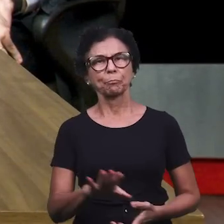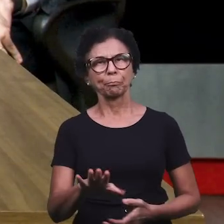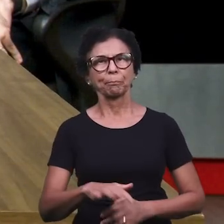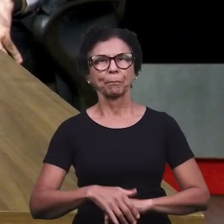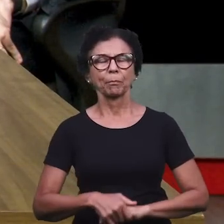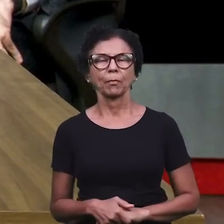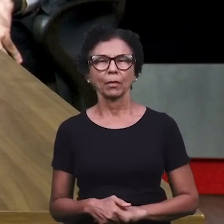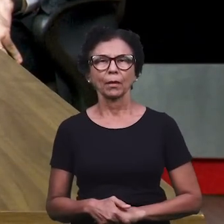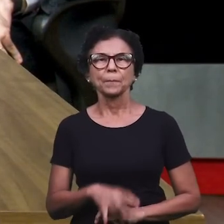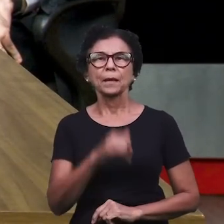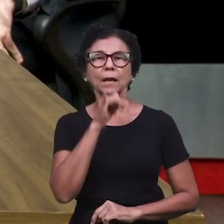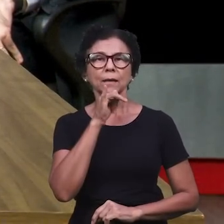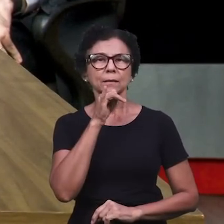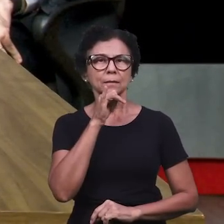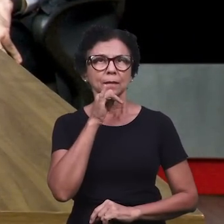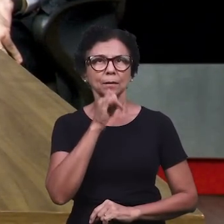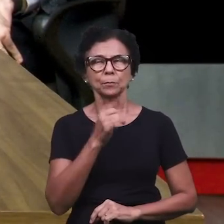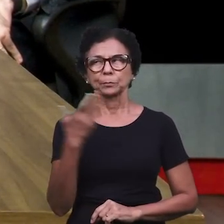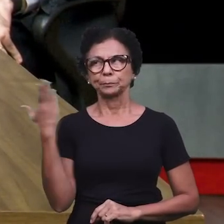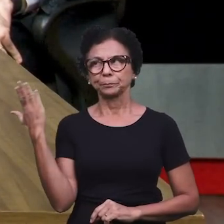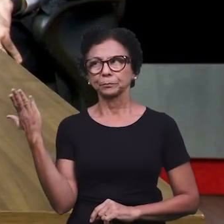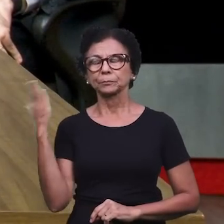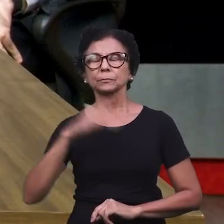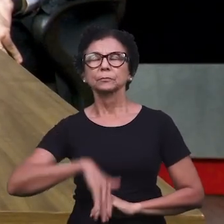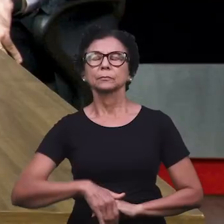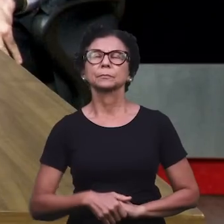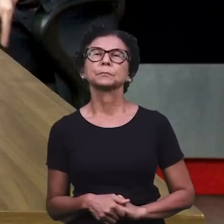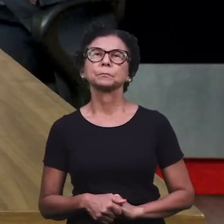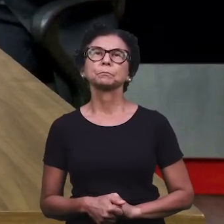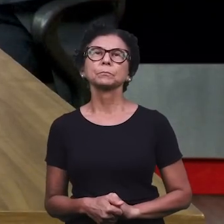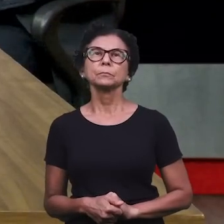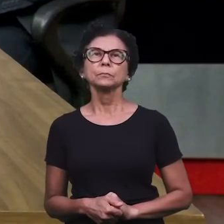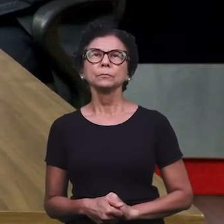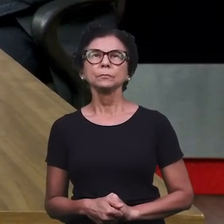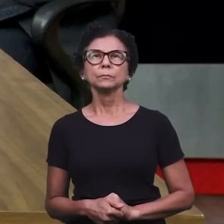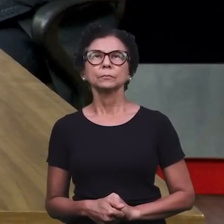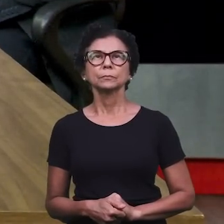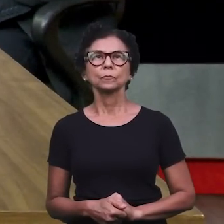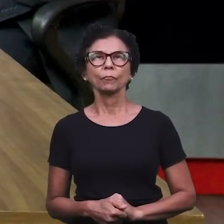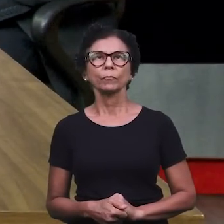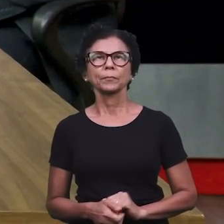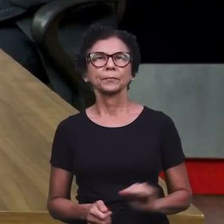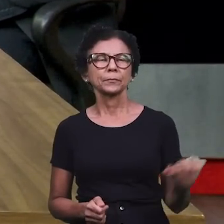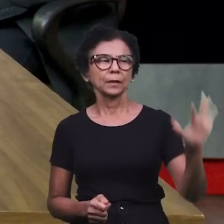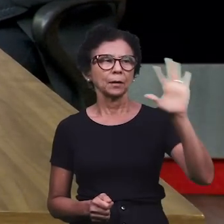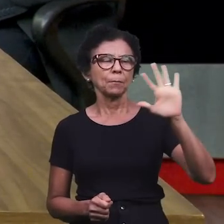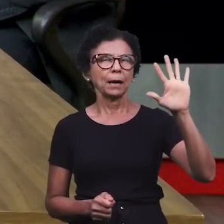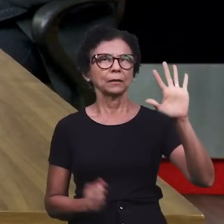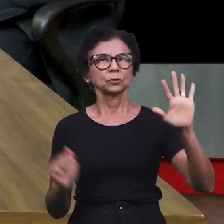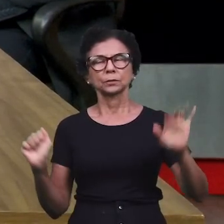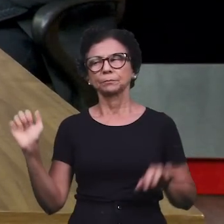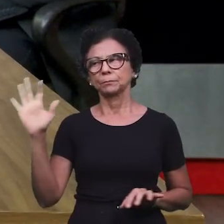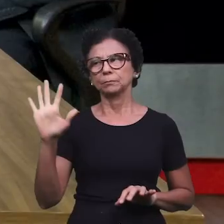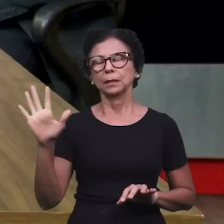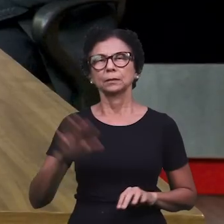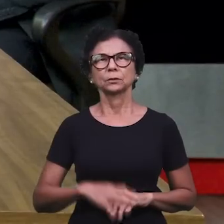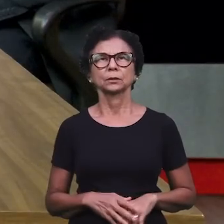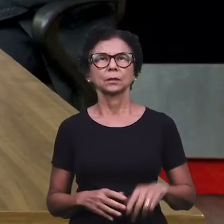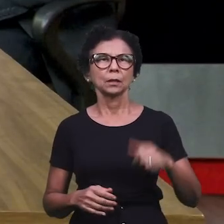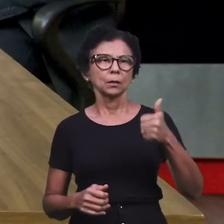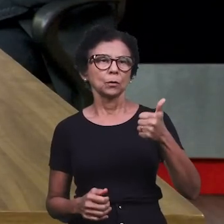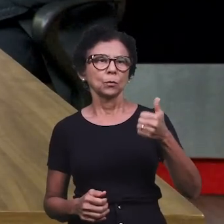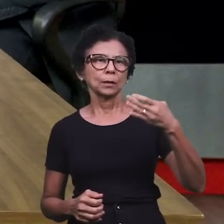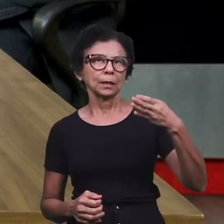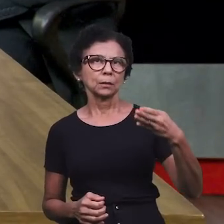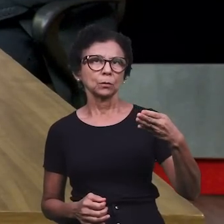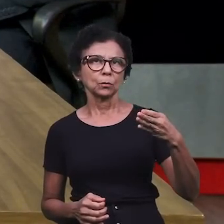acaso. Quer ver um exemplo? Eu vou trazer para os irmãos aqui um slide. Nós temos aqui dois itens, né? O